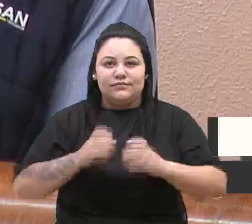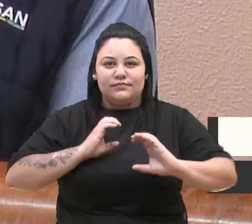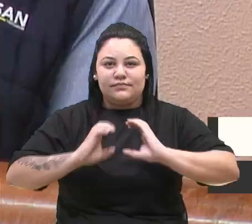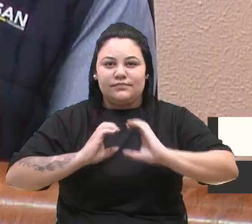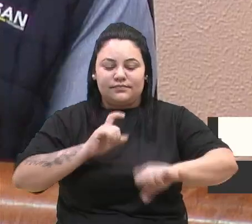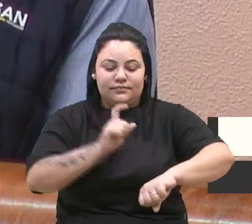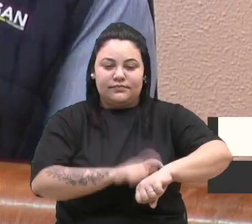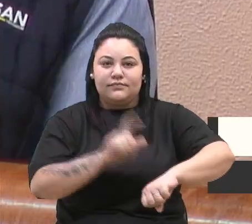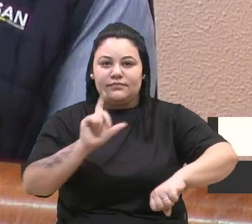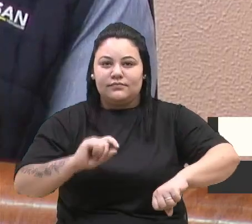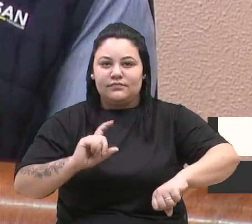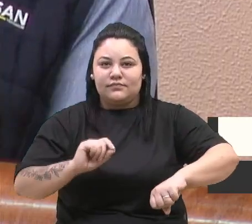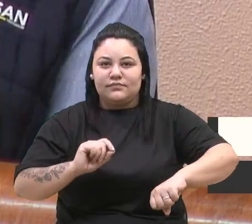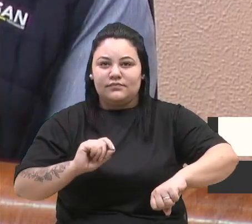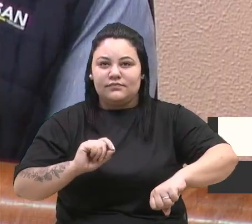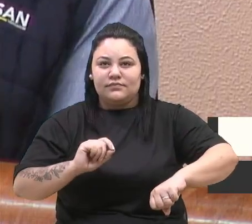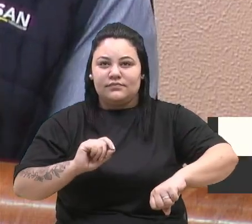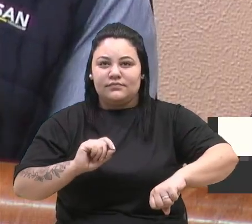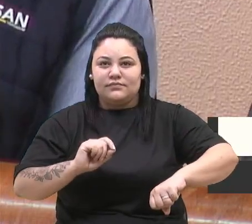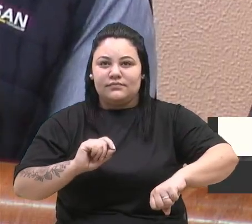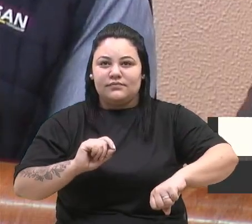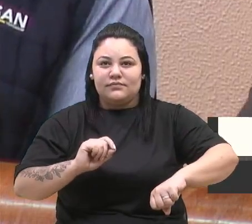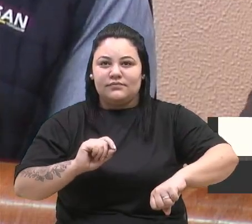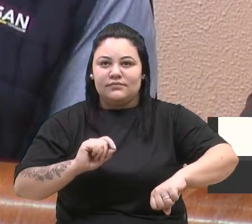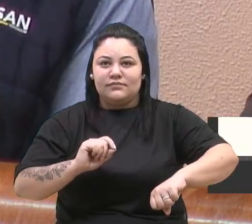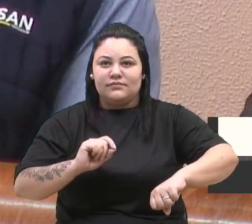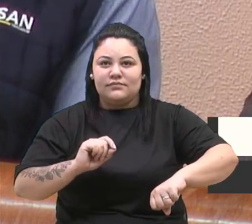O tempo de 10 minutos. Palavra, para...